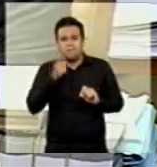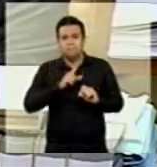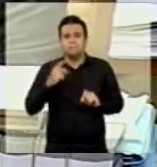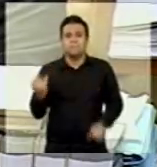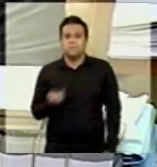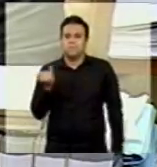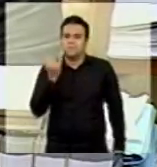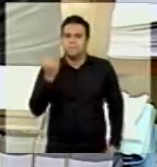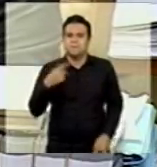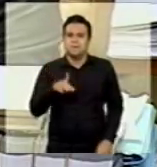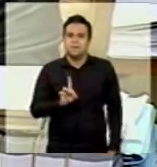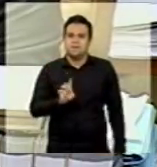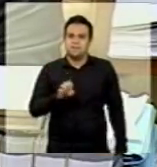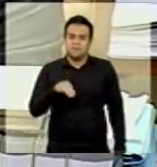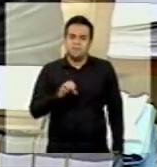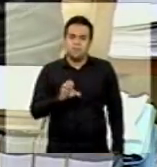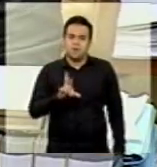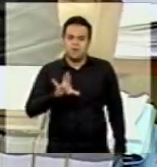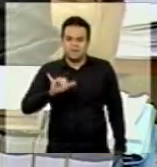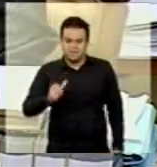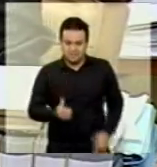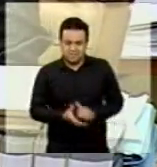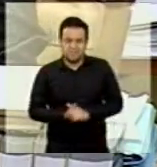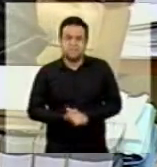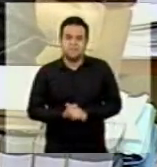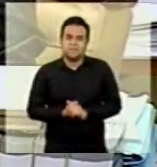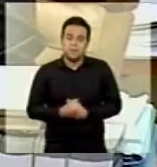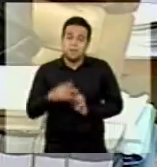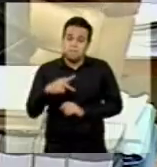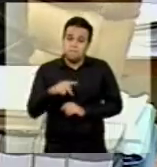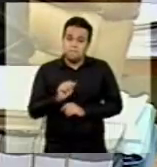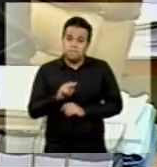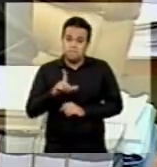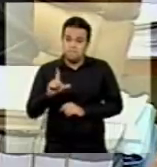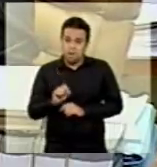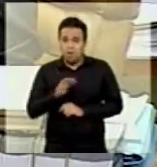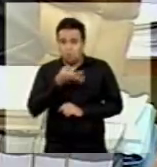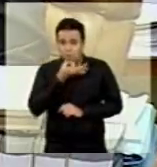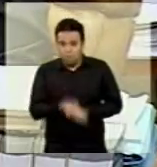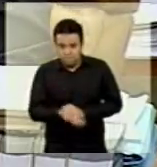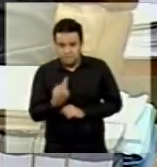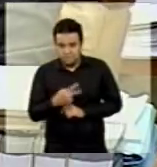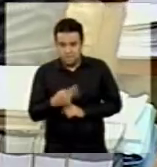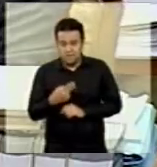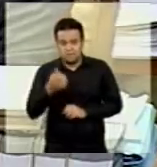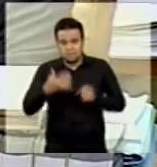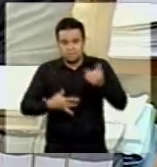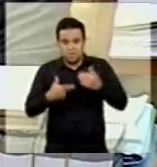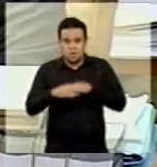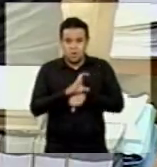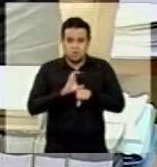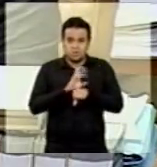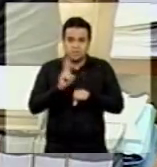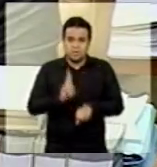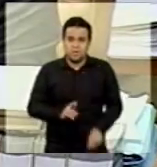da democracia e, como tal, observava Paulo de Lacerda nos seus comentários à Constituição Republicana